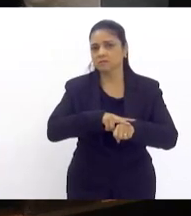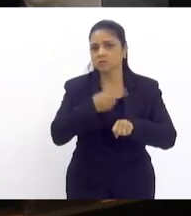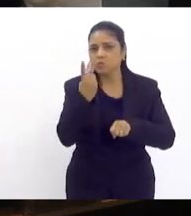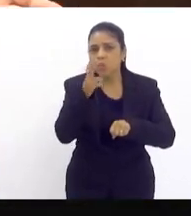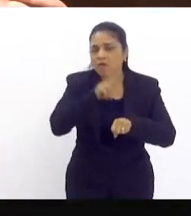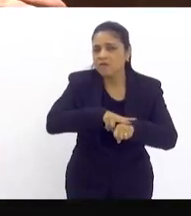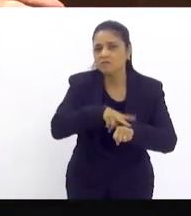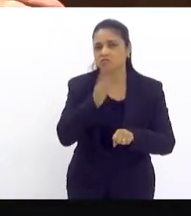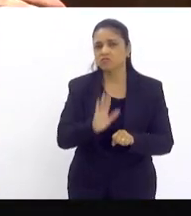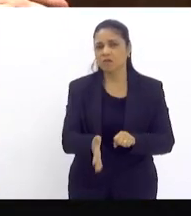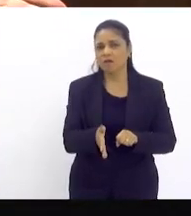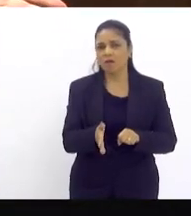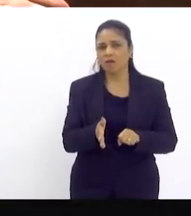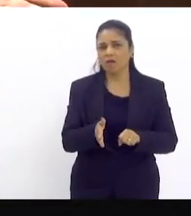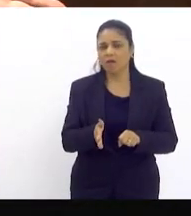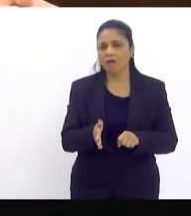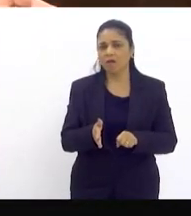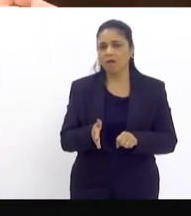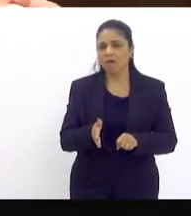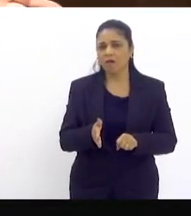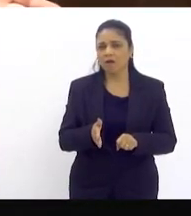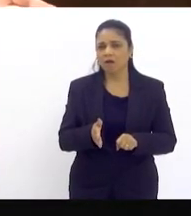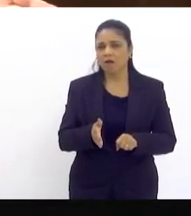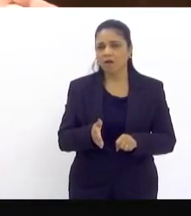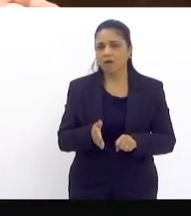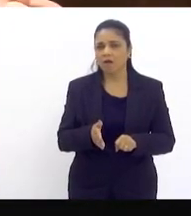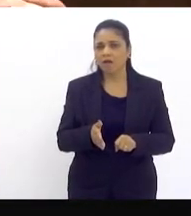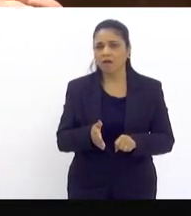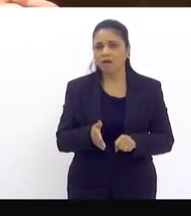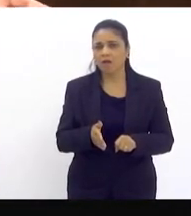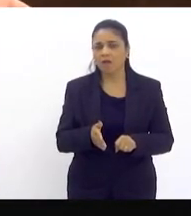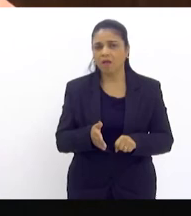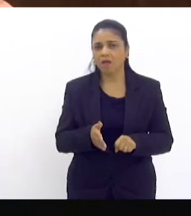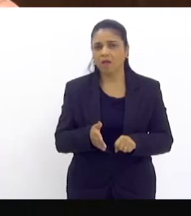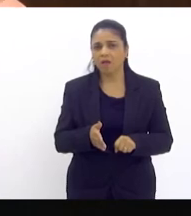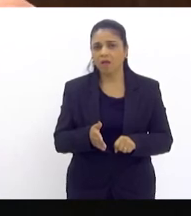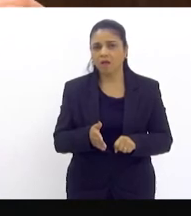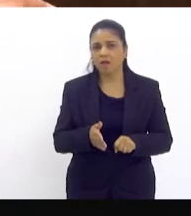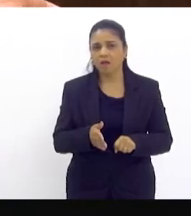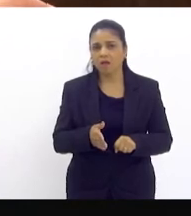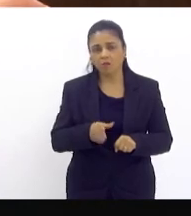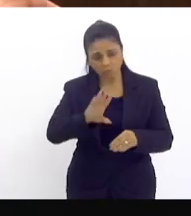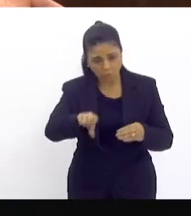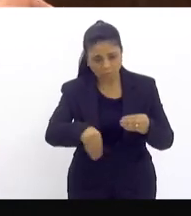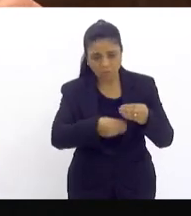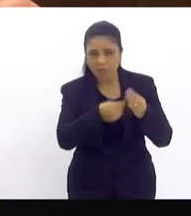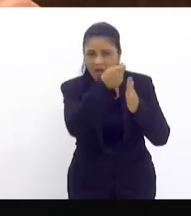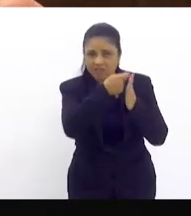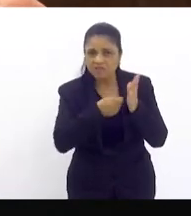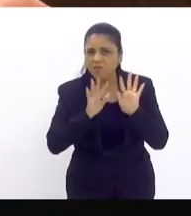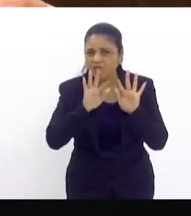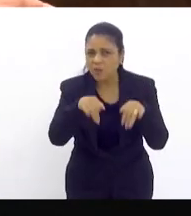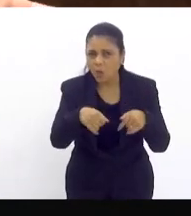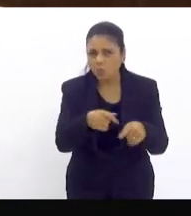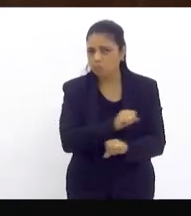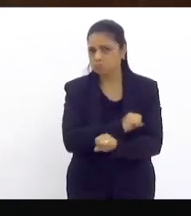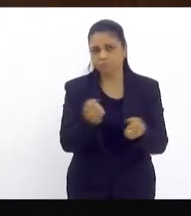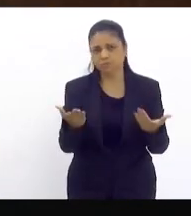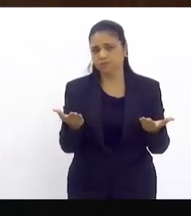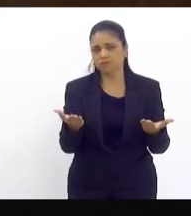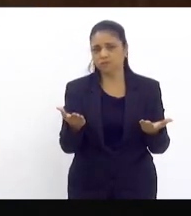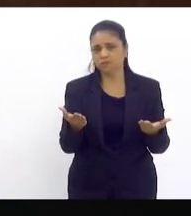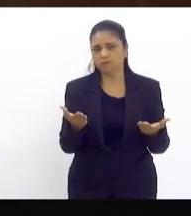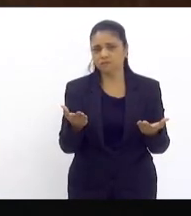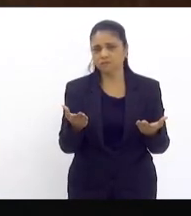se não como você tivesse emendando redação final então